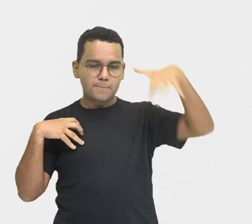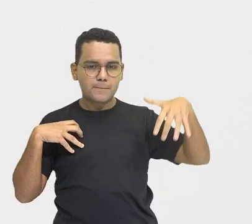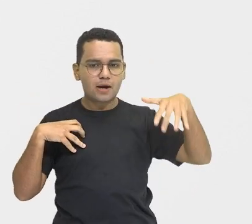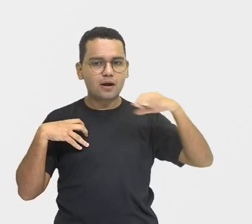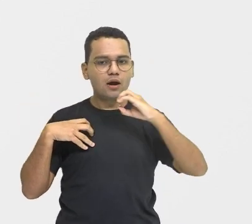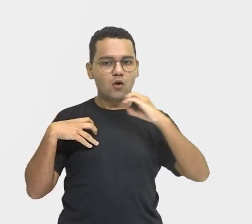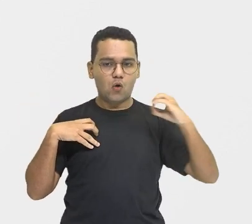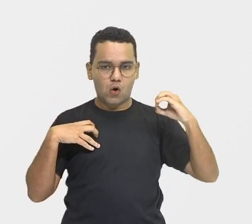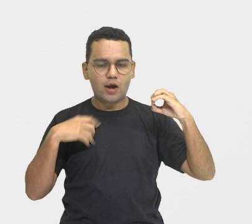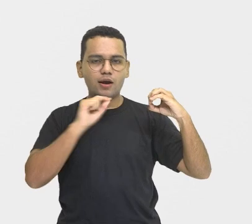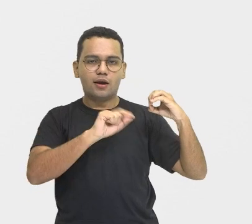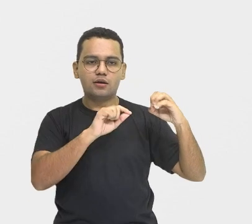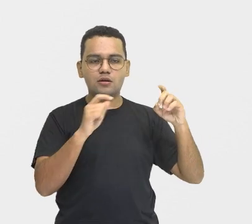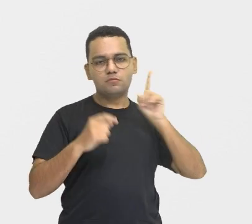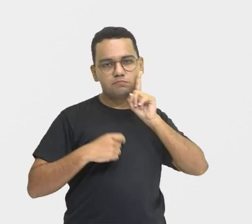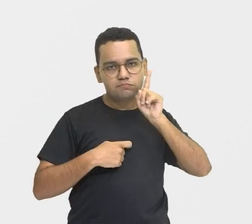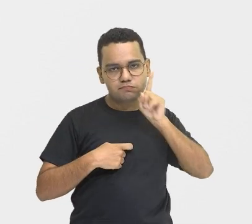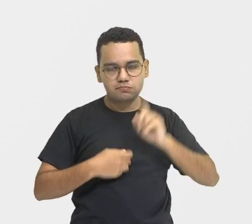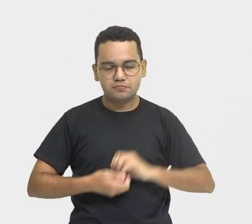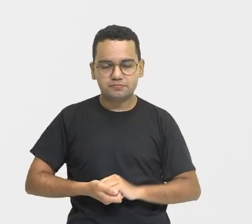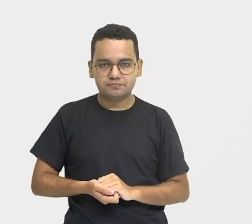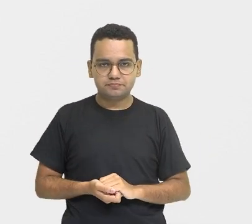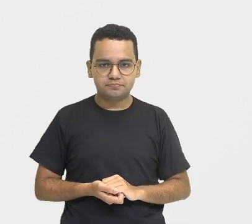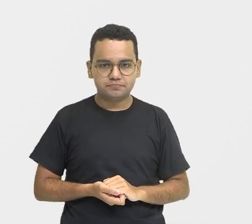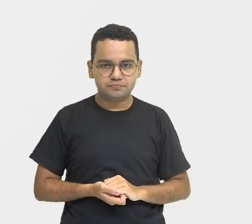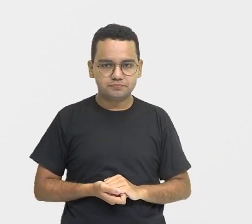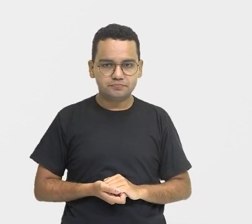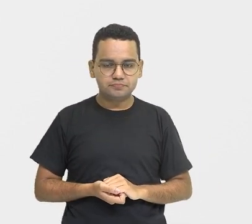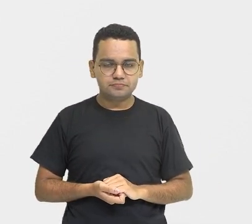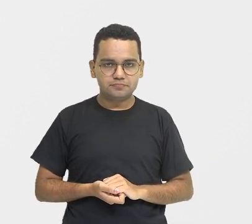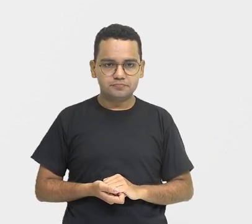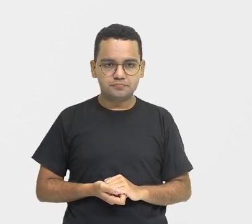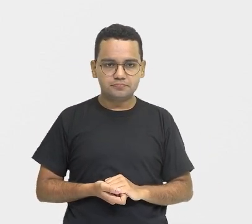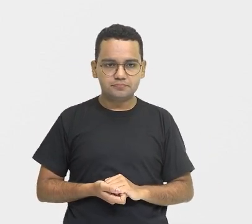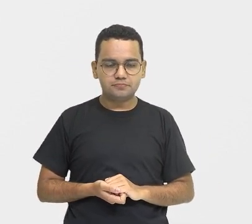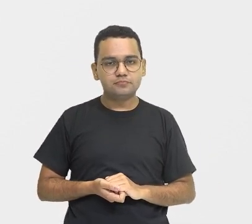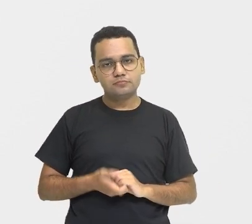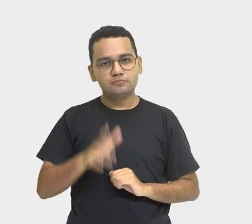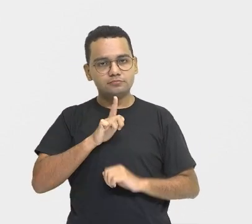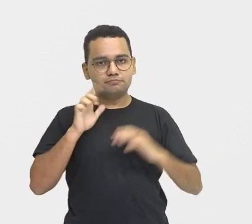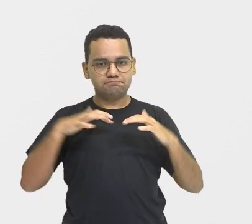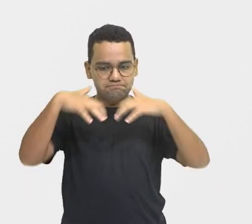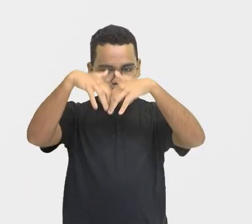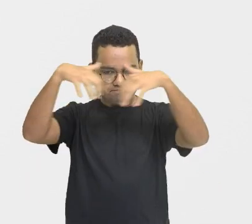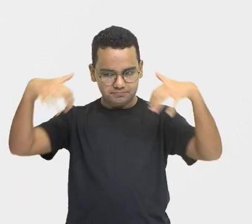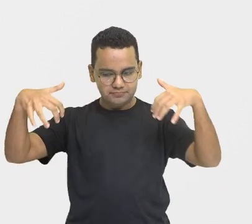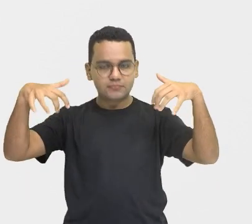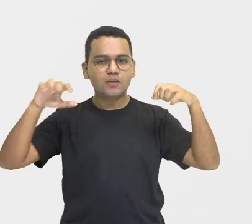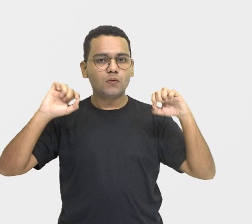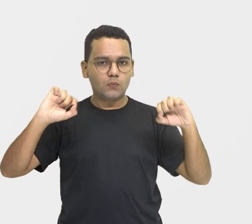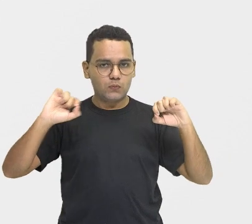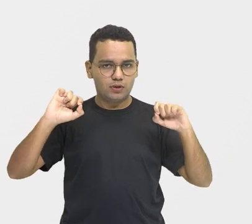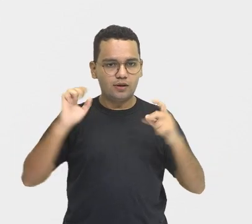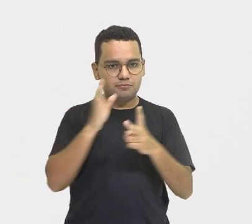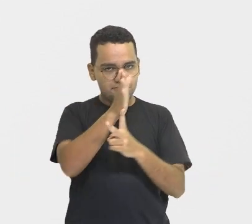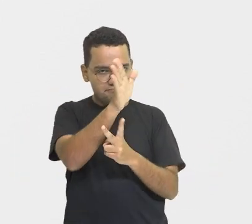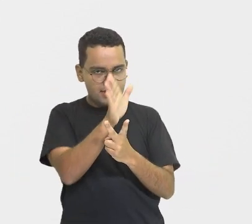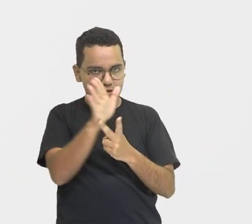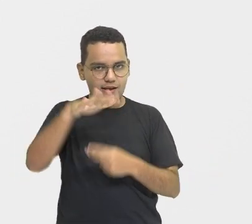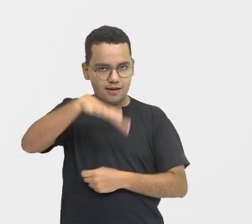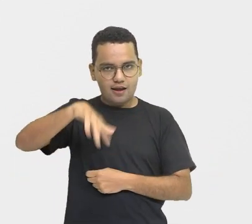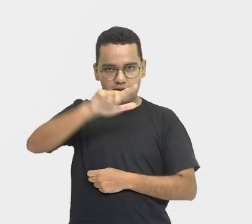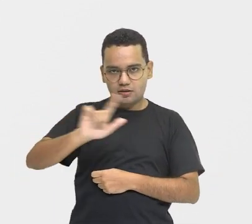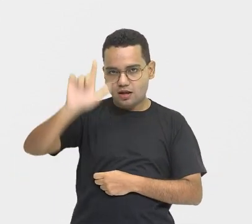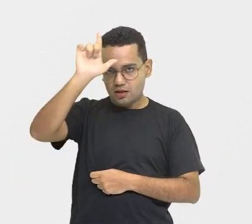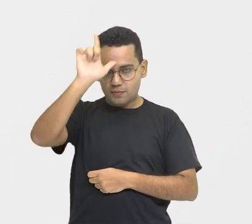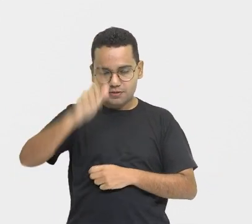controle dos Estados Unidos, tá bom? Então a gente tem ali a divisão da Alemanha como um todo,